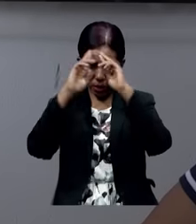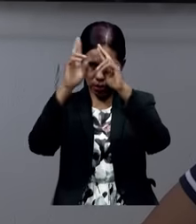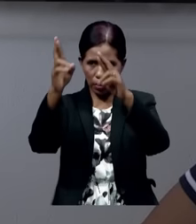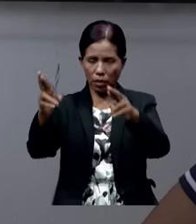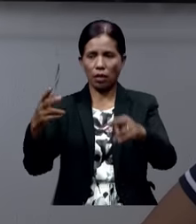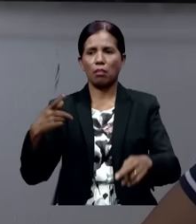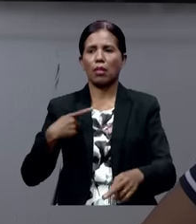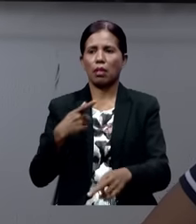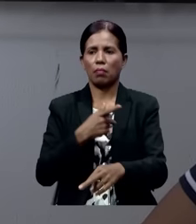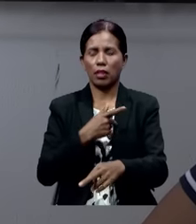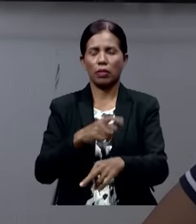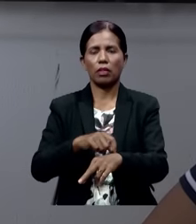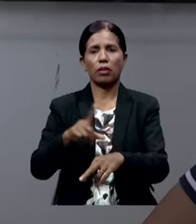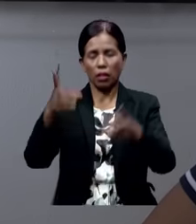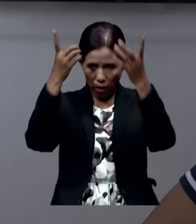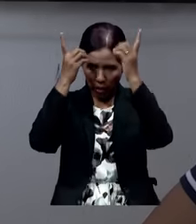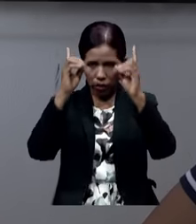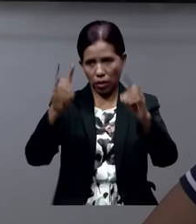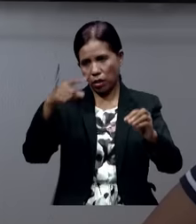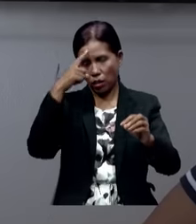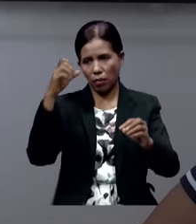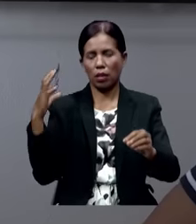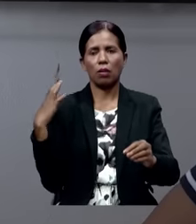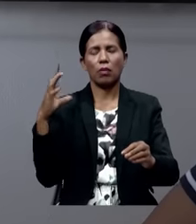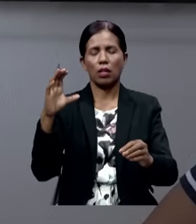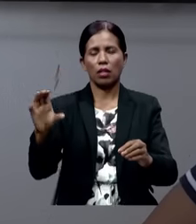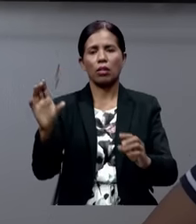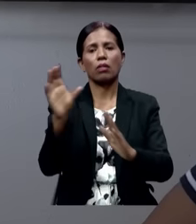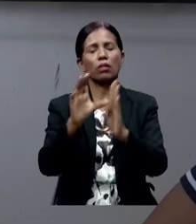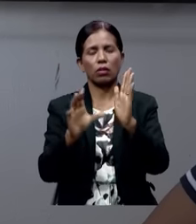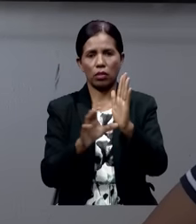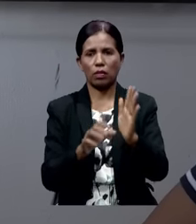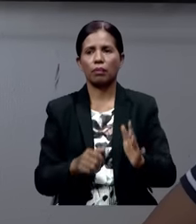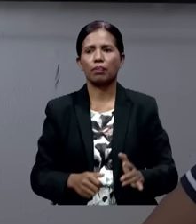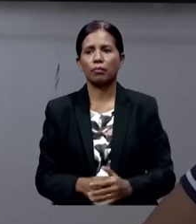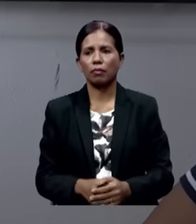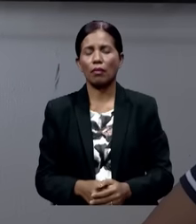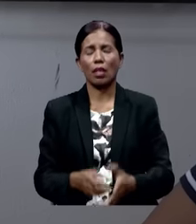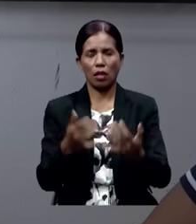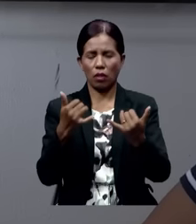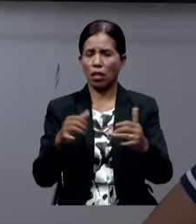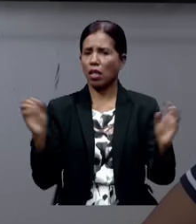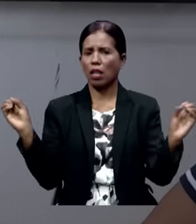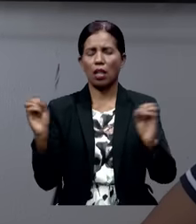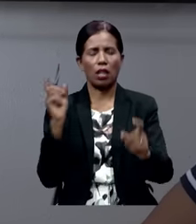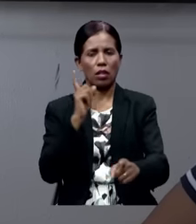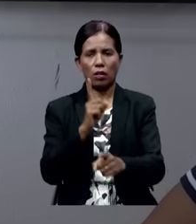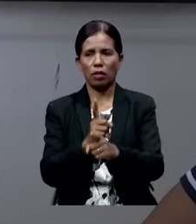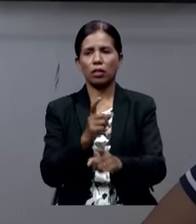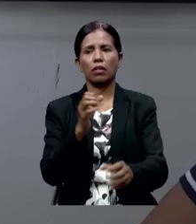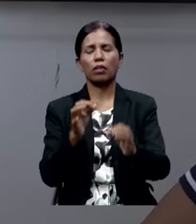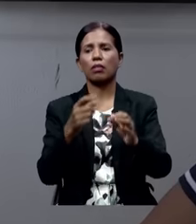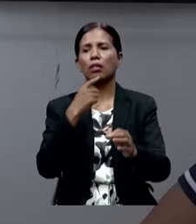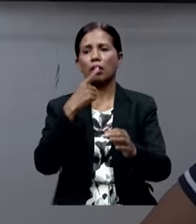o parlamento de decisão. Também é competência constitucional. Agora, lá los, quando fala